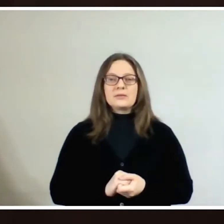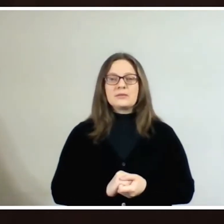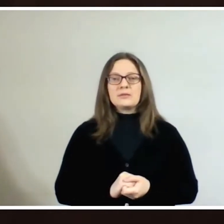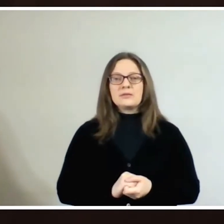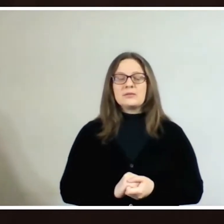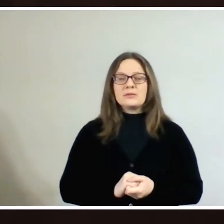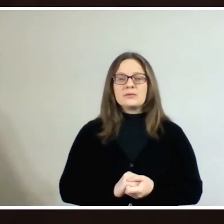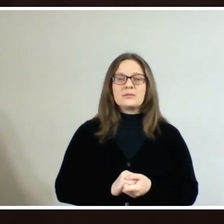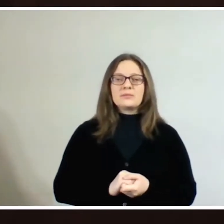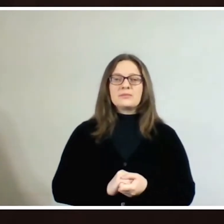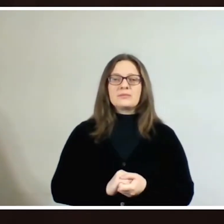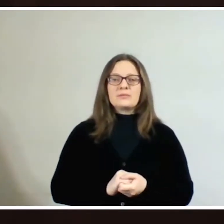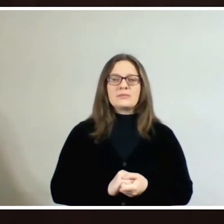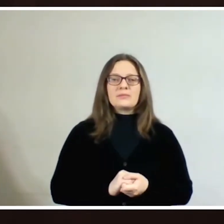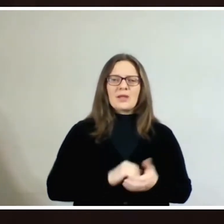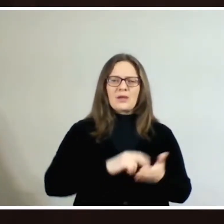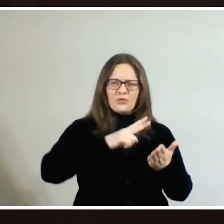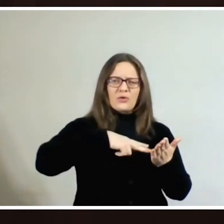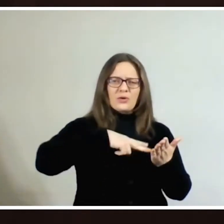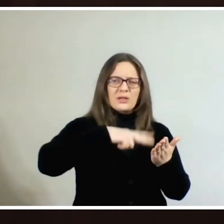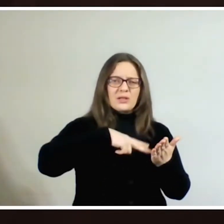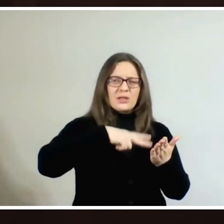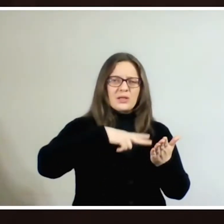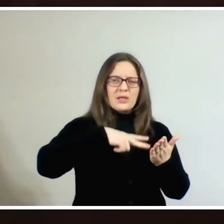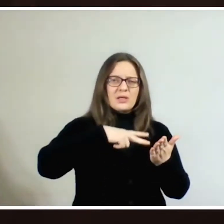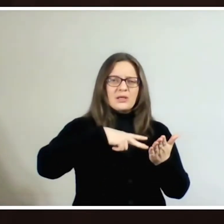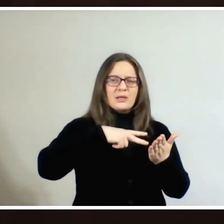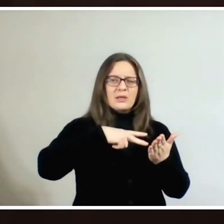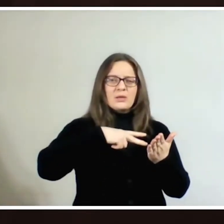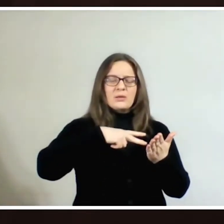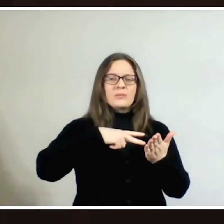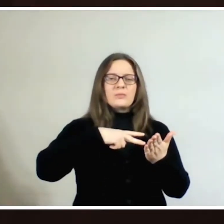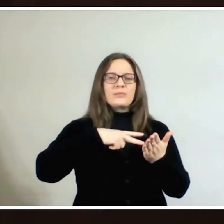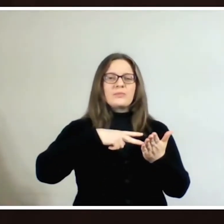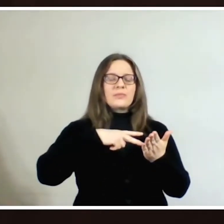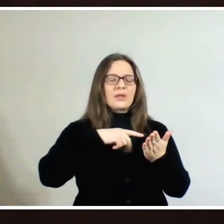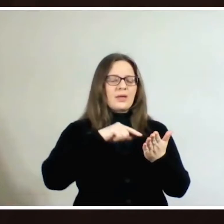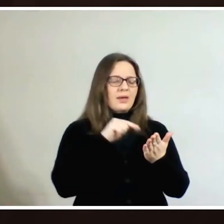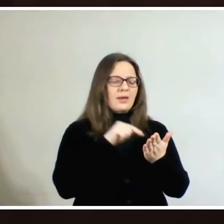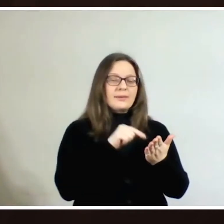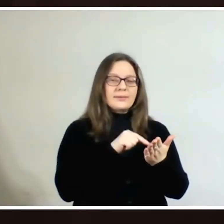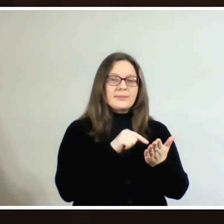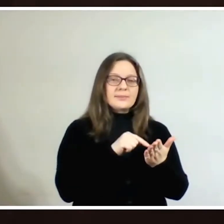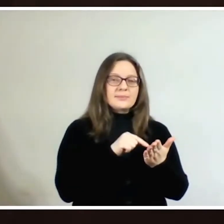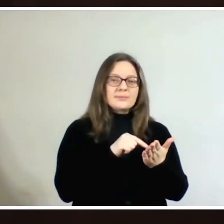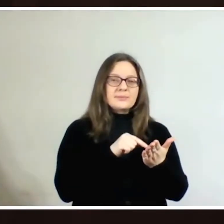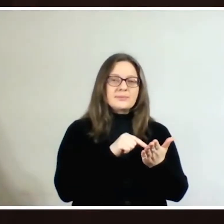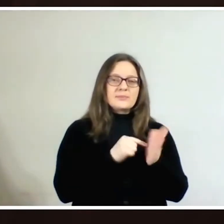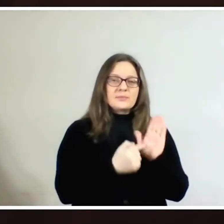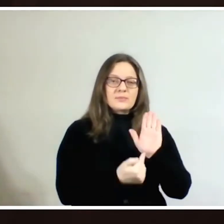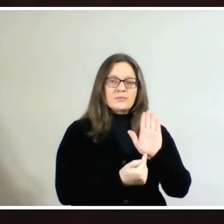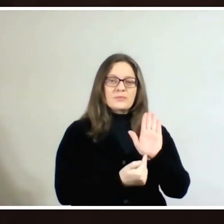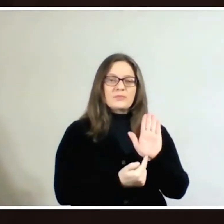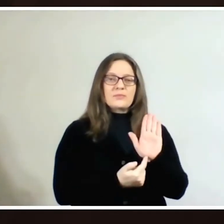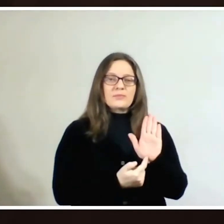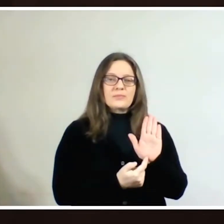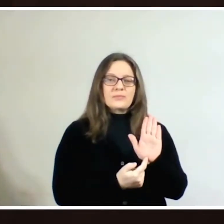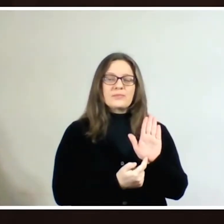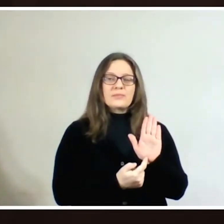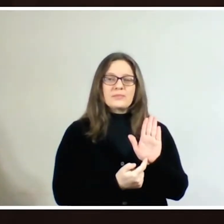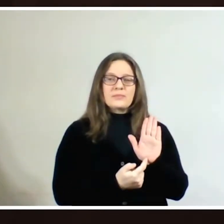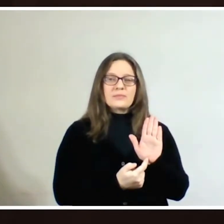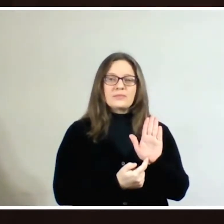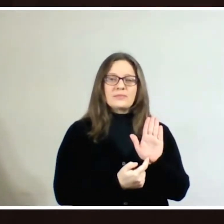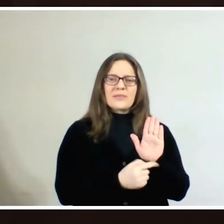Eu vou ler uma nota de rodapé da versão Restauração, que diz assim: porque esse tópico que eu